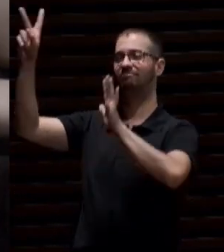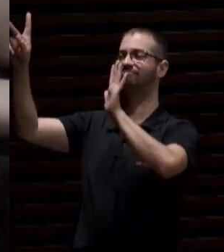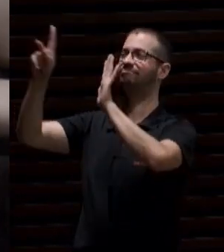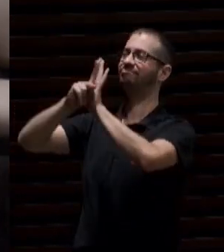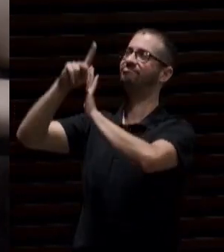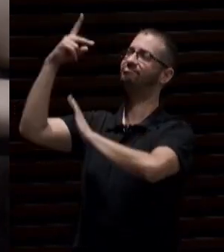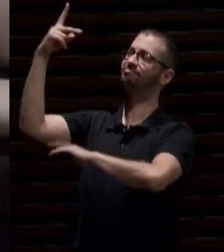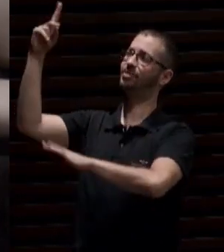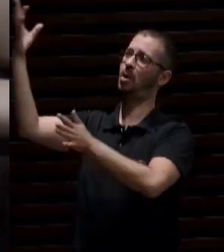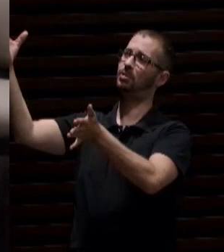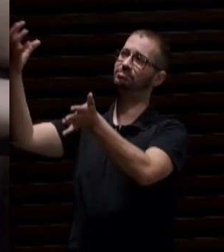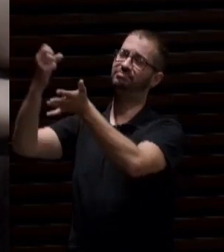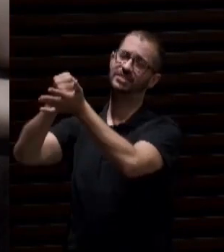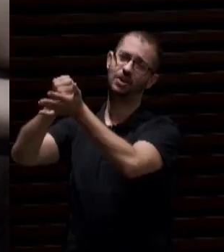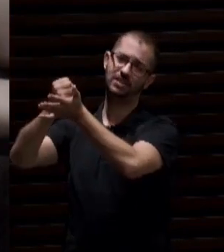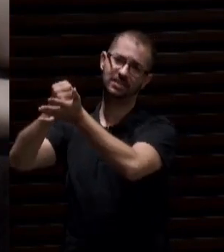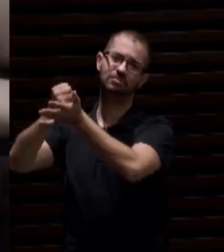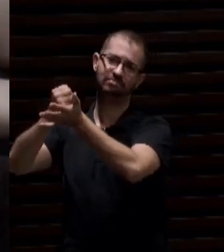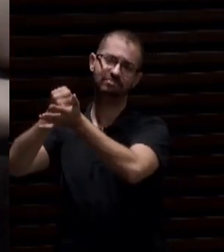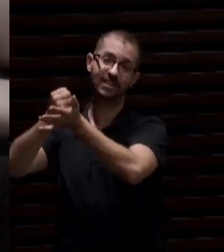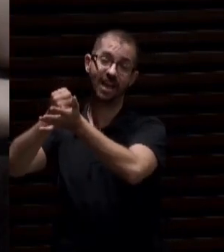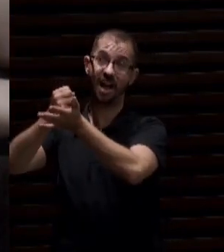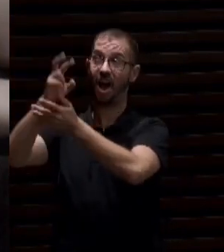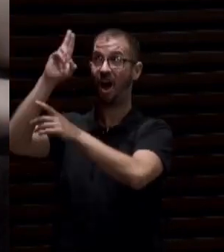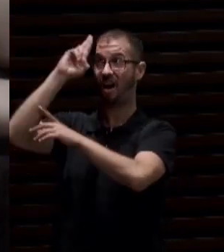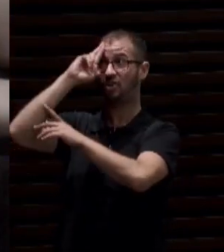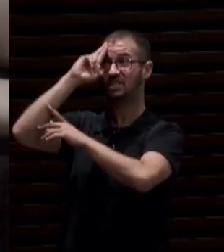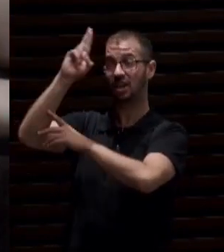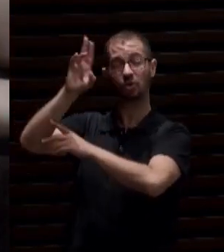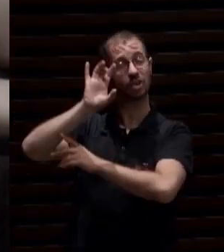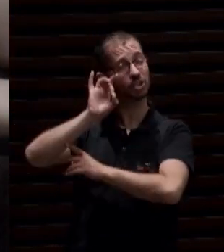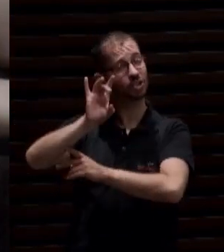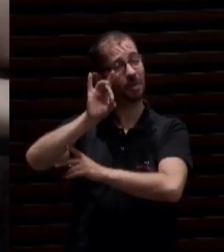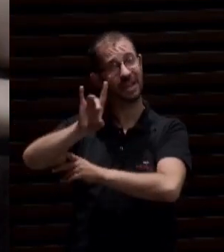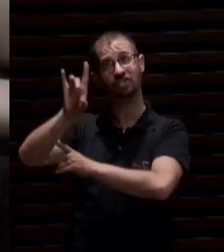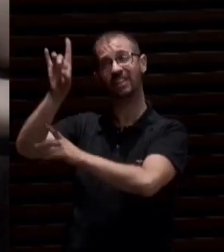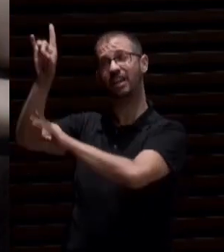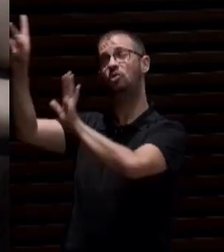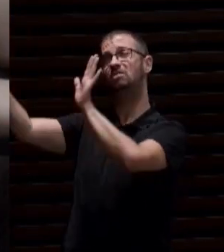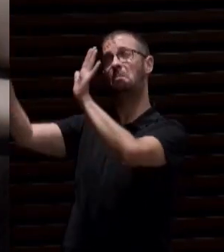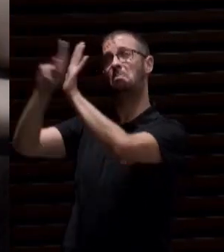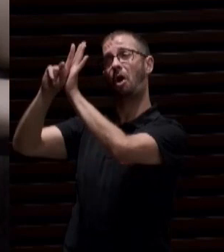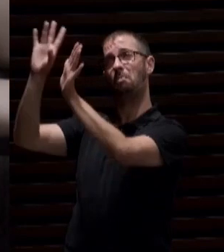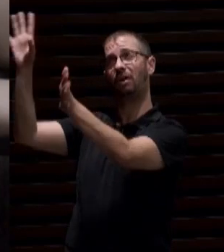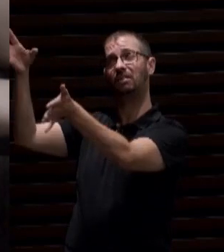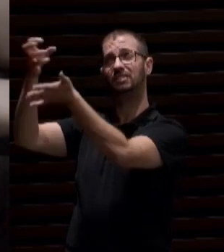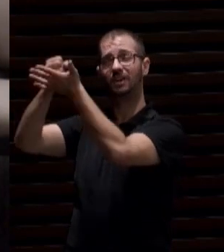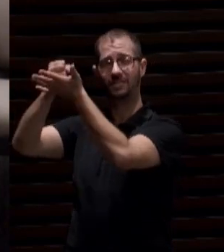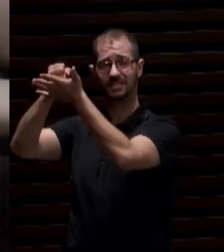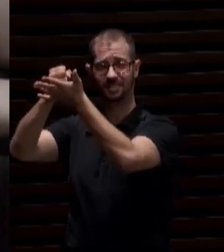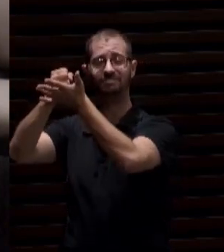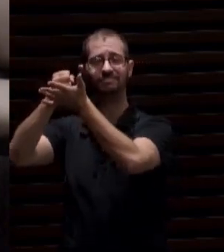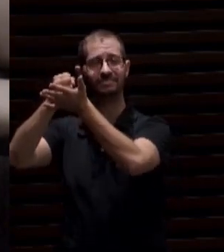salvação. Meus irmãos, ao Senhor e somente ao Senhor pertence a salvação.